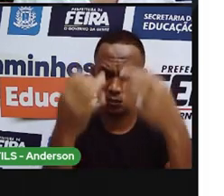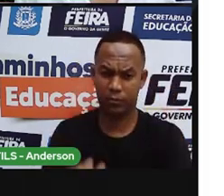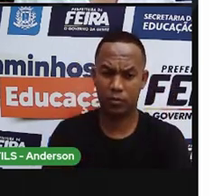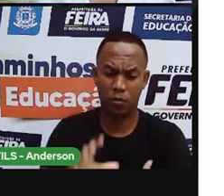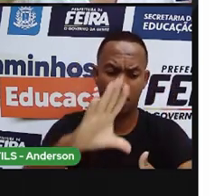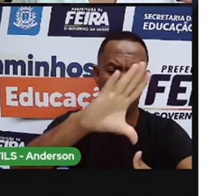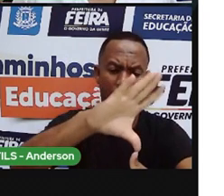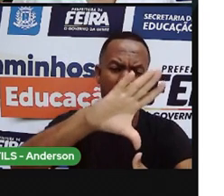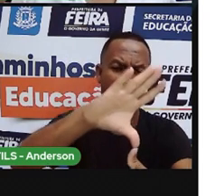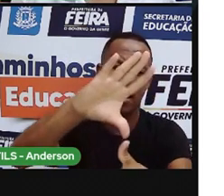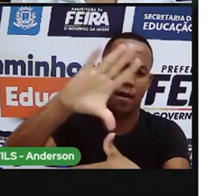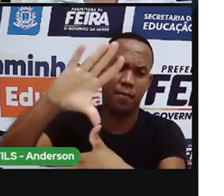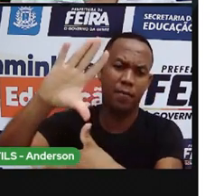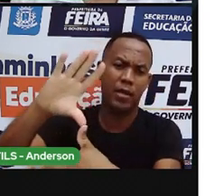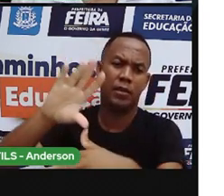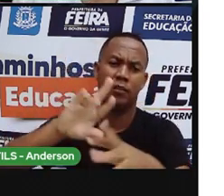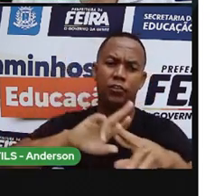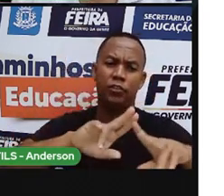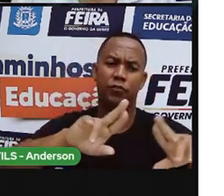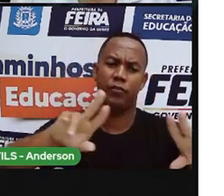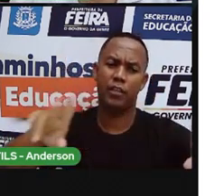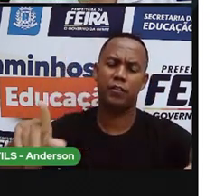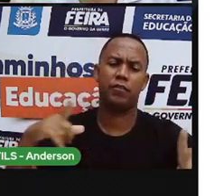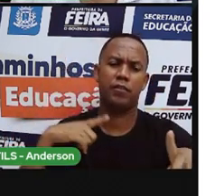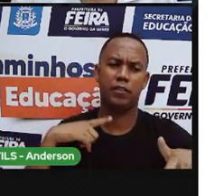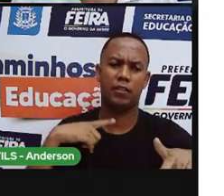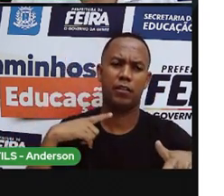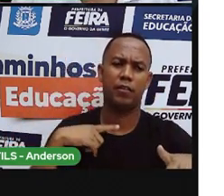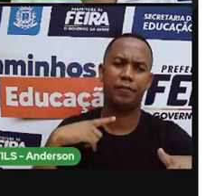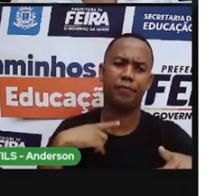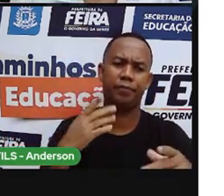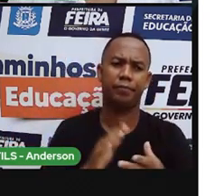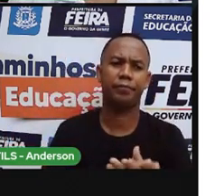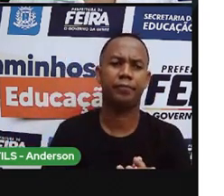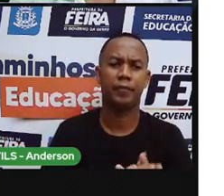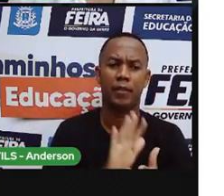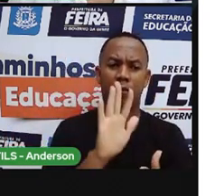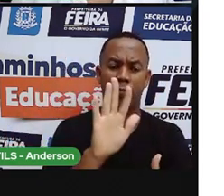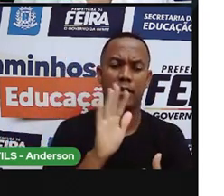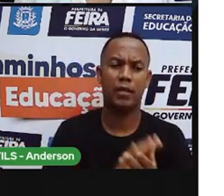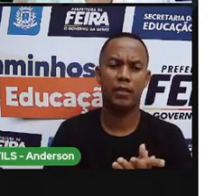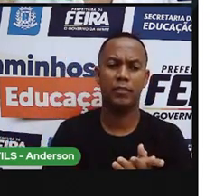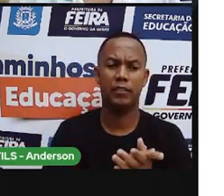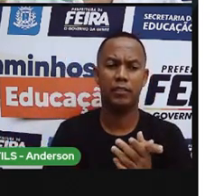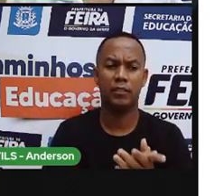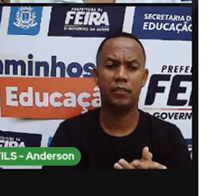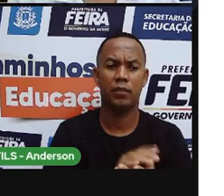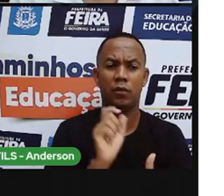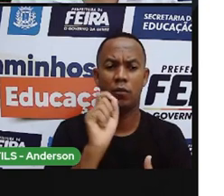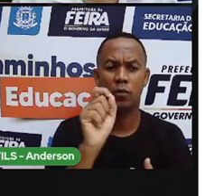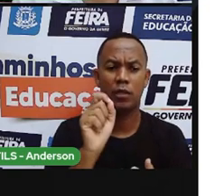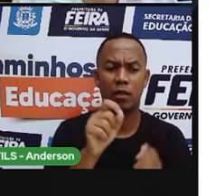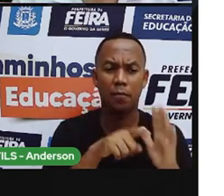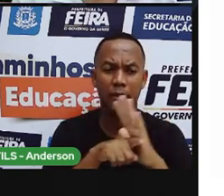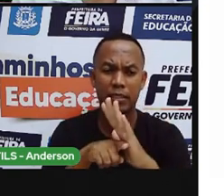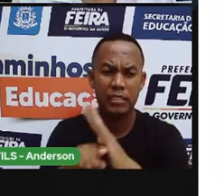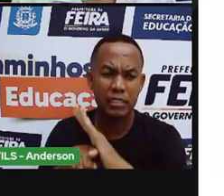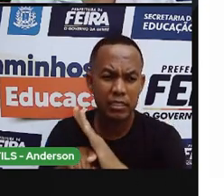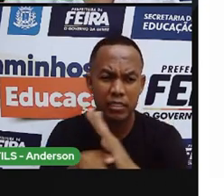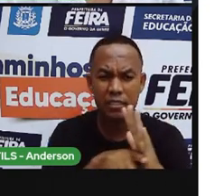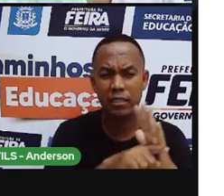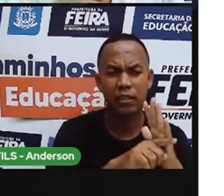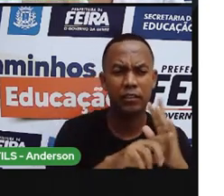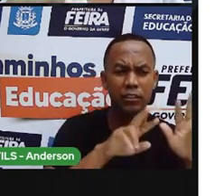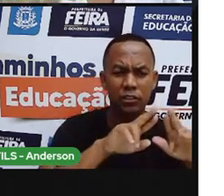isso? Que existem várias representações aí do planeta Terra. Bom, e vários investimentos, não é